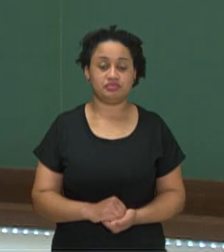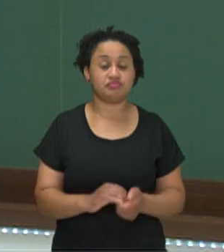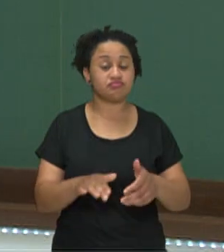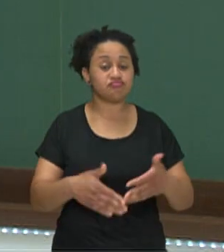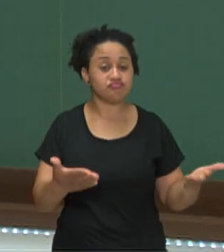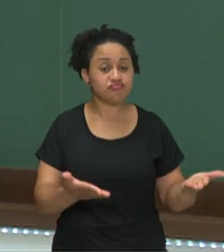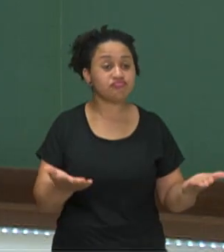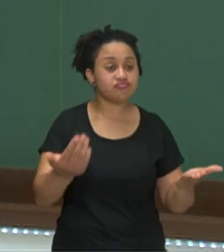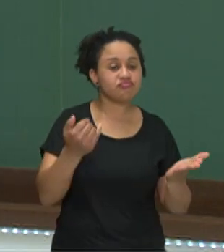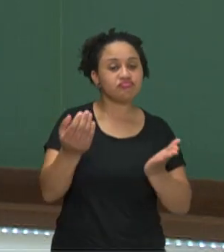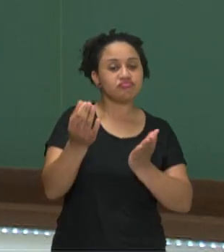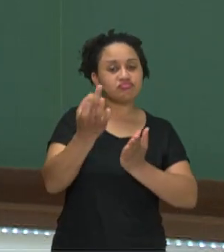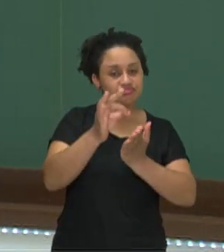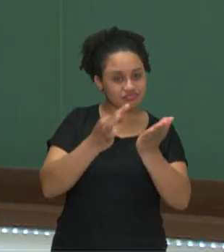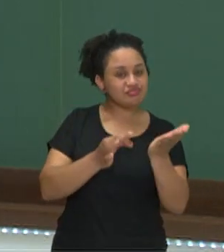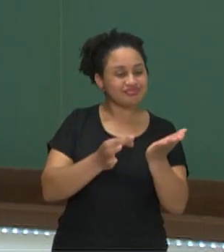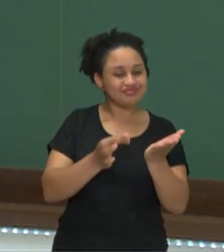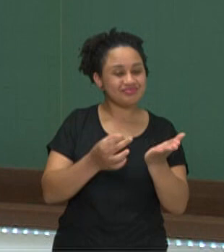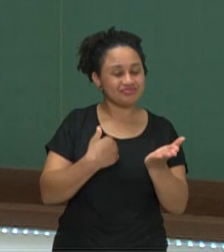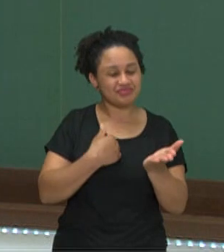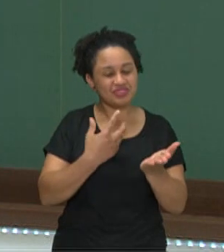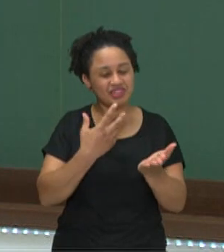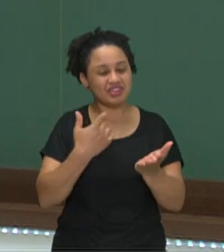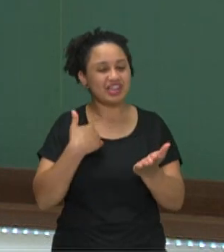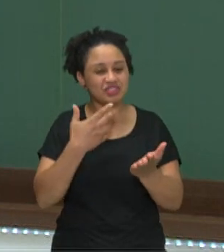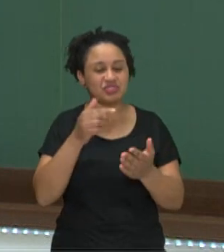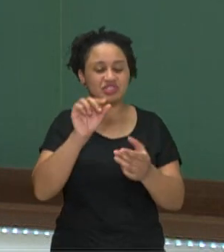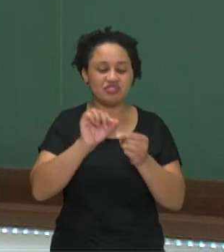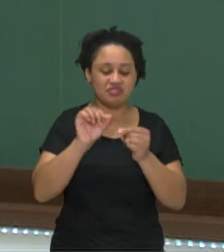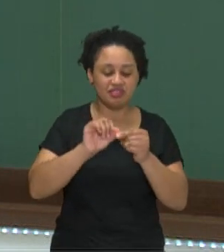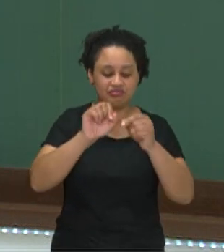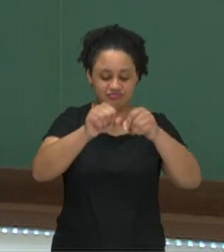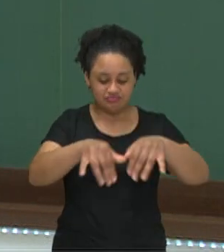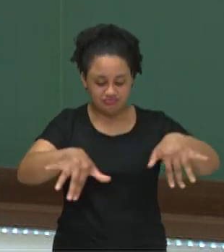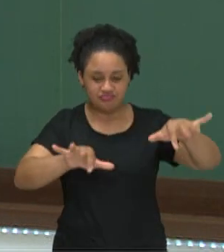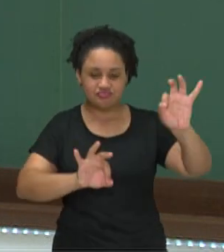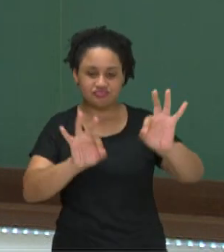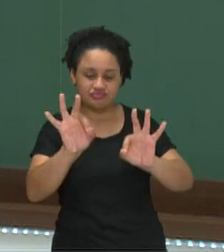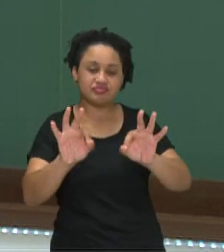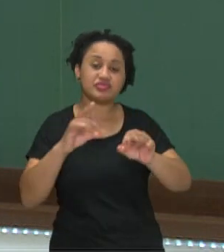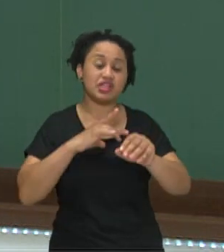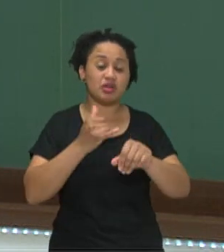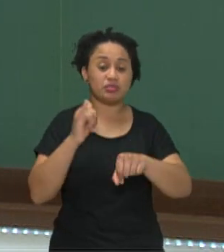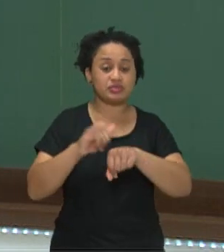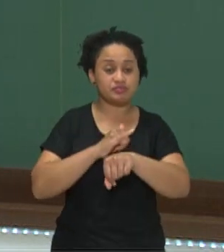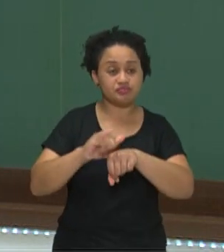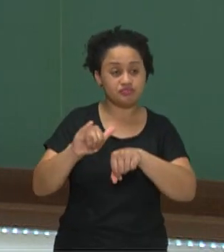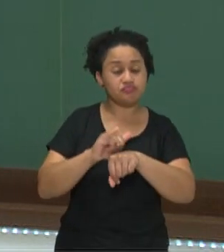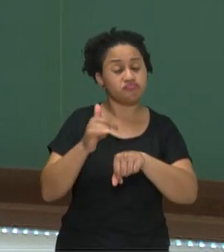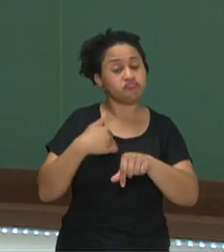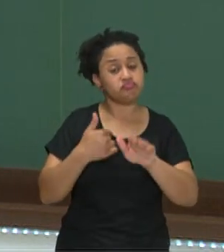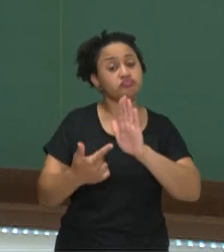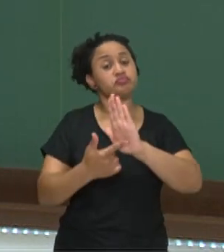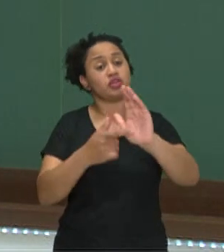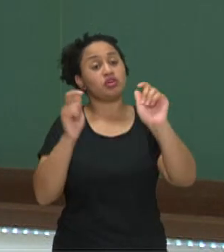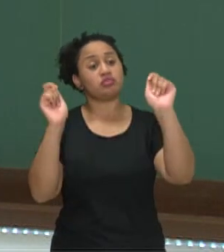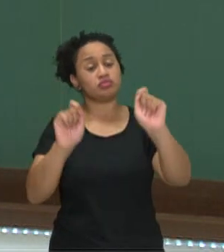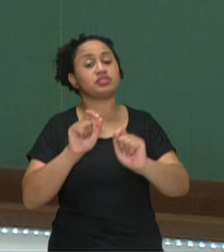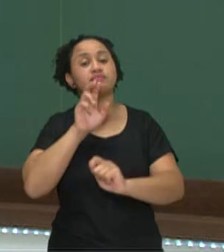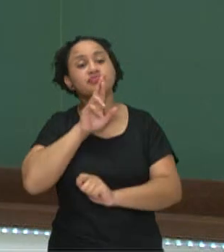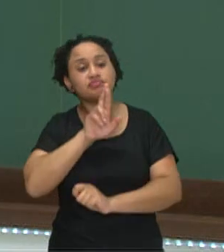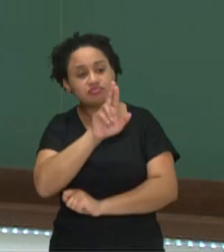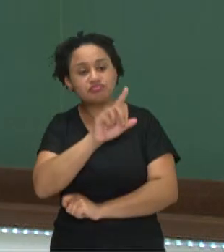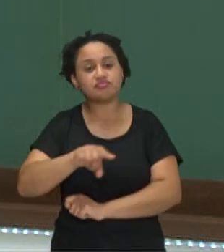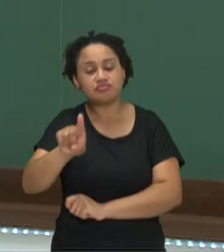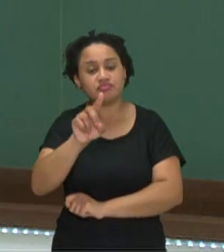Pessoal, vamos corrigir, né? Então acredito que você fez aí um mapa mental, né? Fez algumas estratégias. Apresenta aqui uma possibilidade de resposta